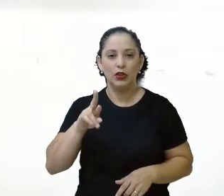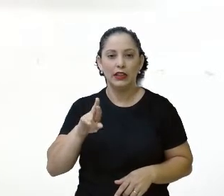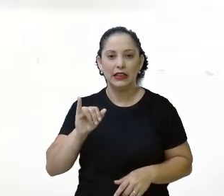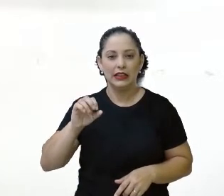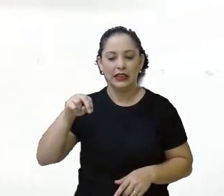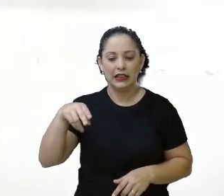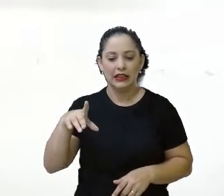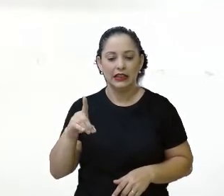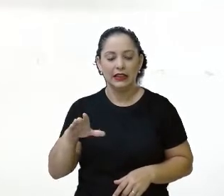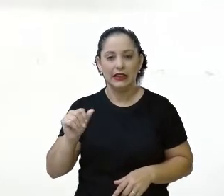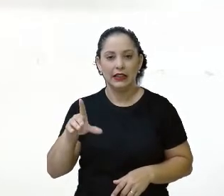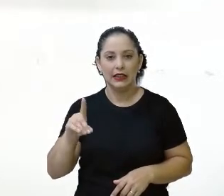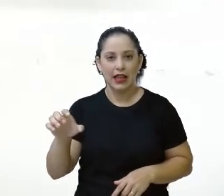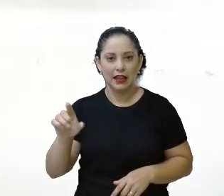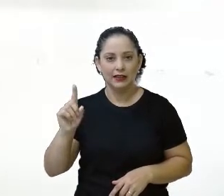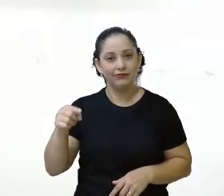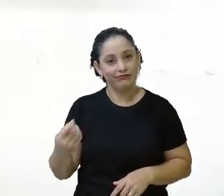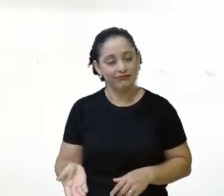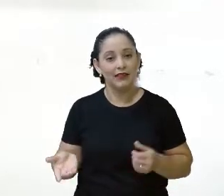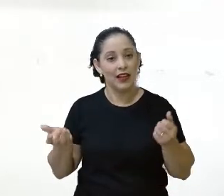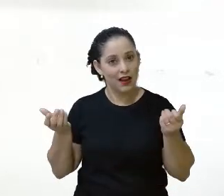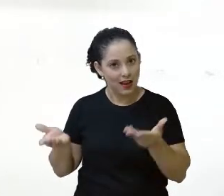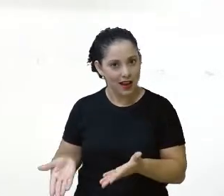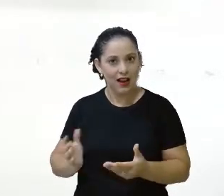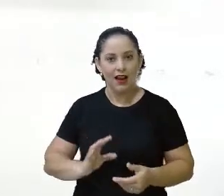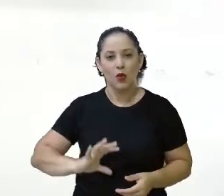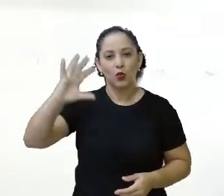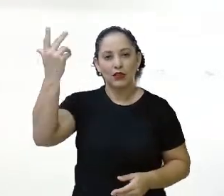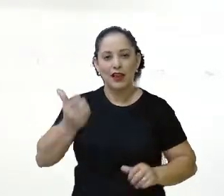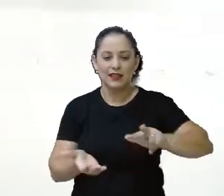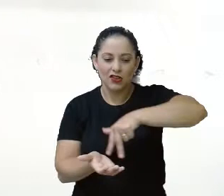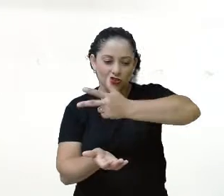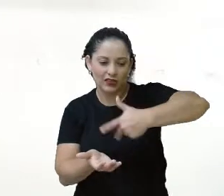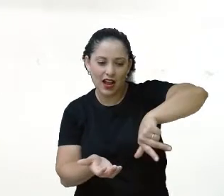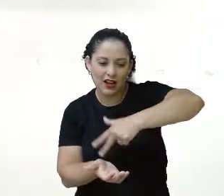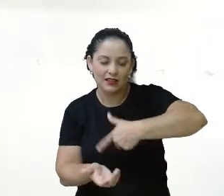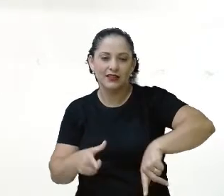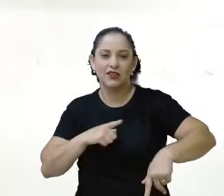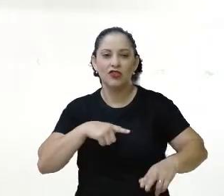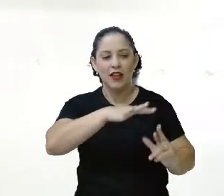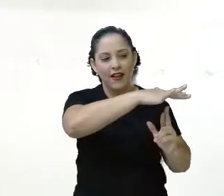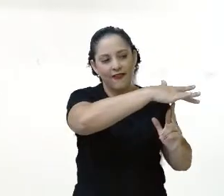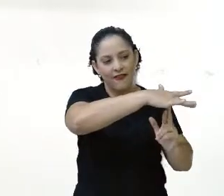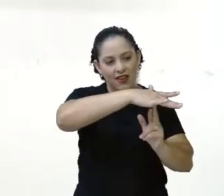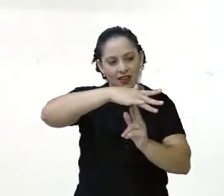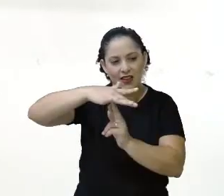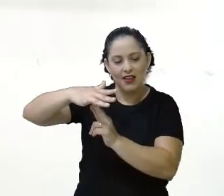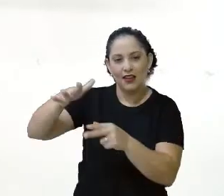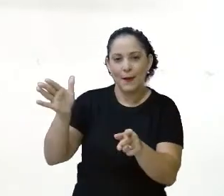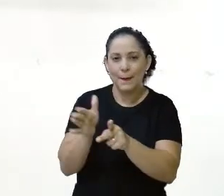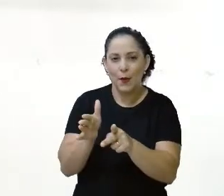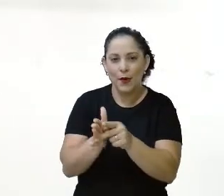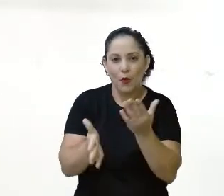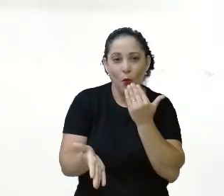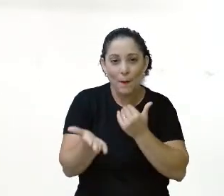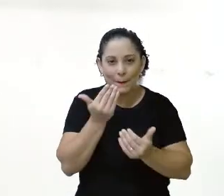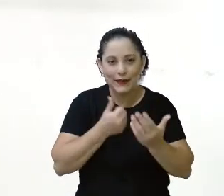Então, lá geralmente acontecem as exposições, barraquinhas de comidas típicas e